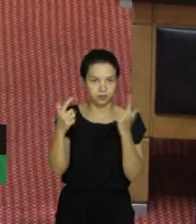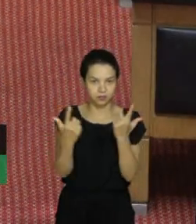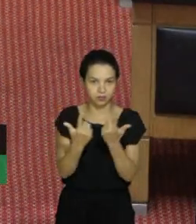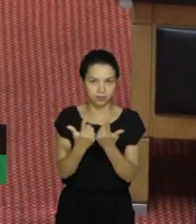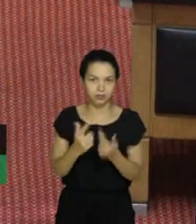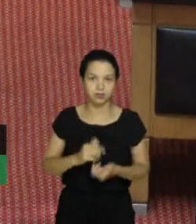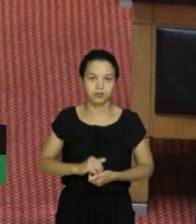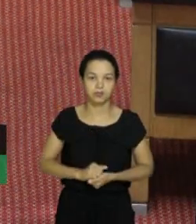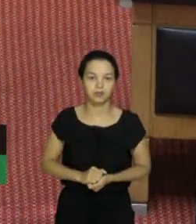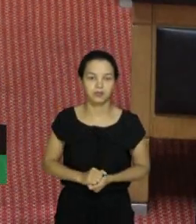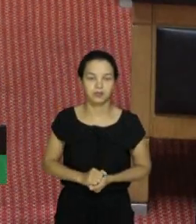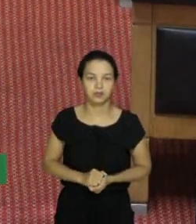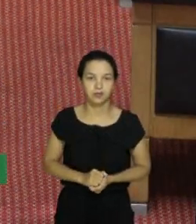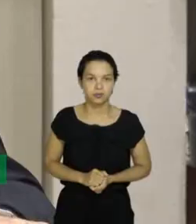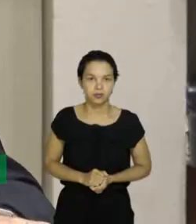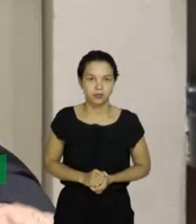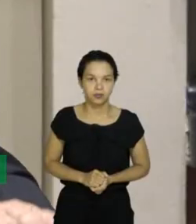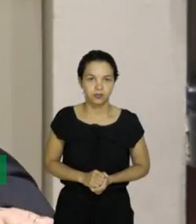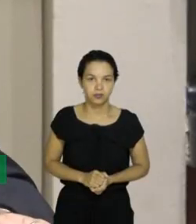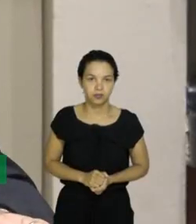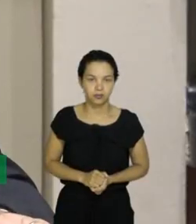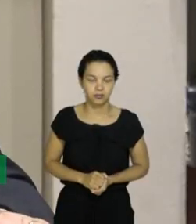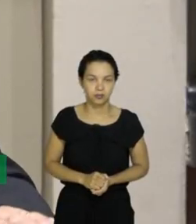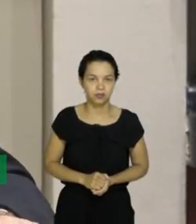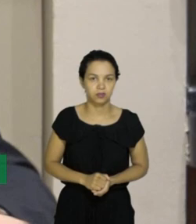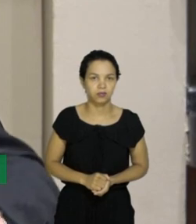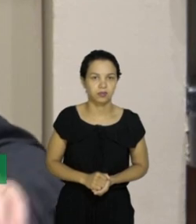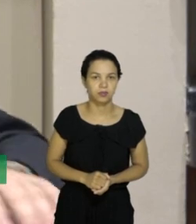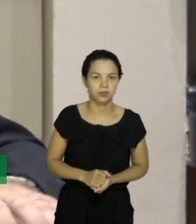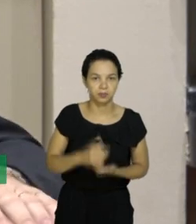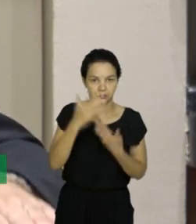muito obrigado Deputado